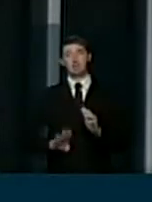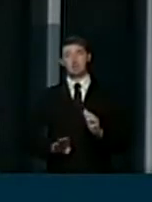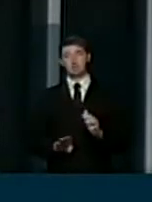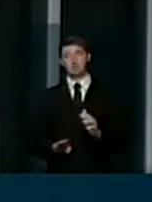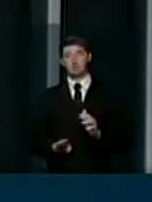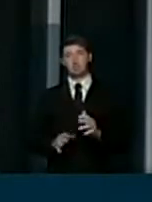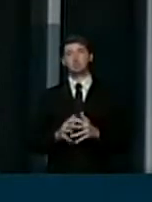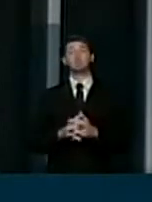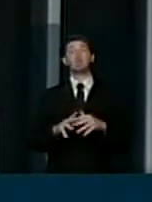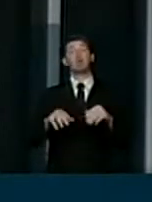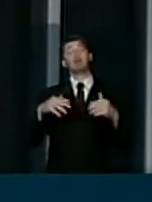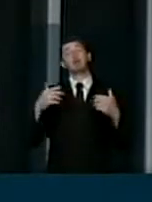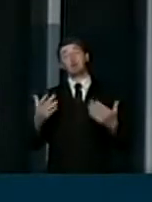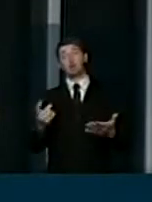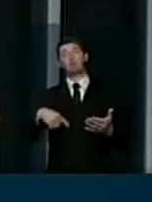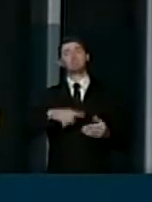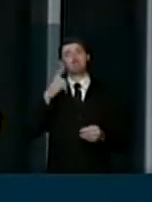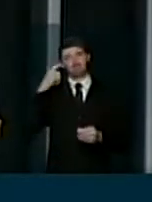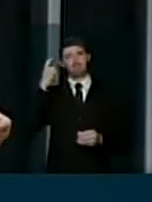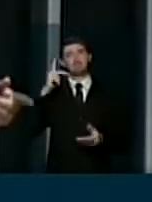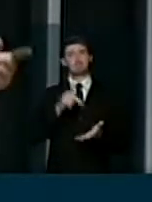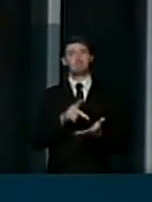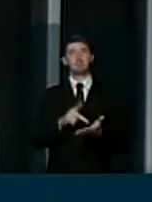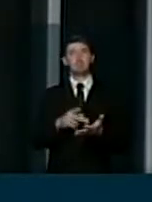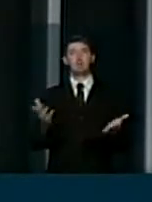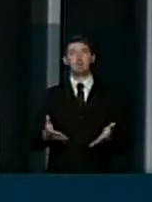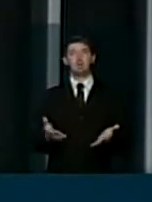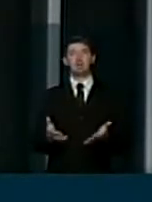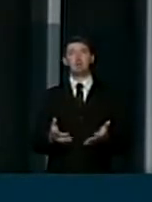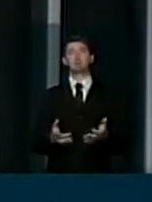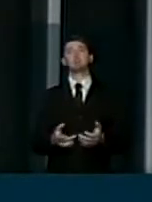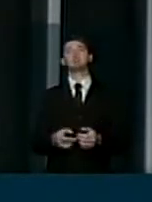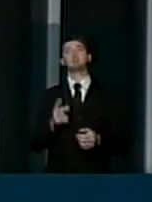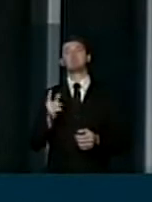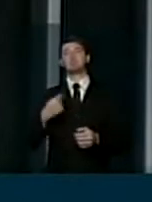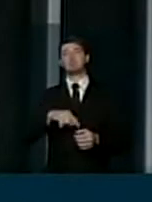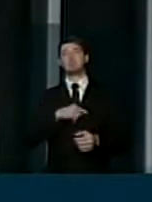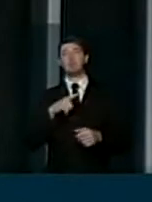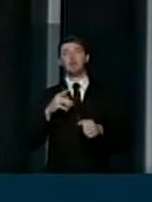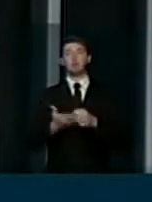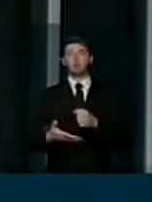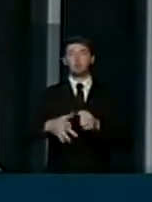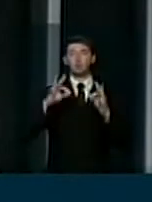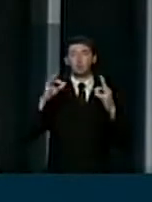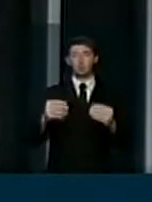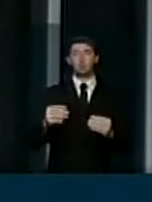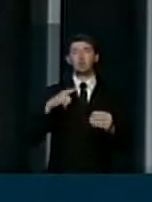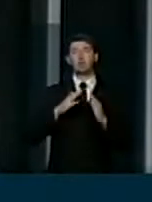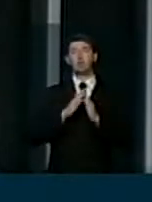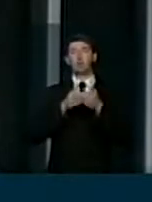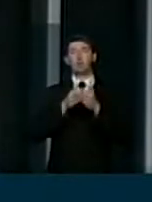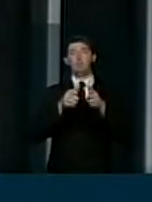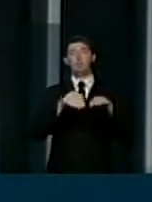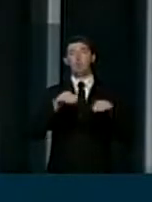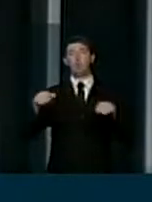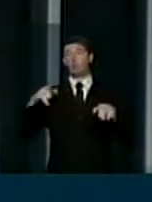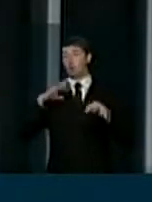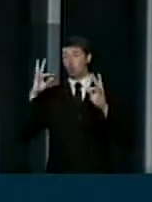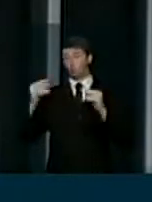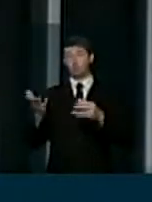afetar muitas empresas que se instalaram em Santa Catarina, podendo elas migrar do nosso Estado para outros, ou quem sabe